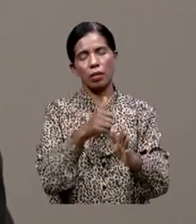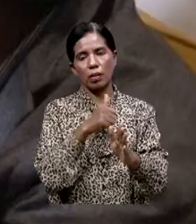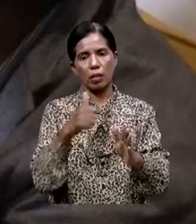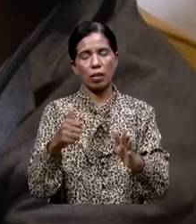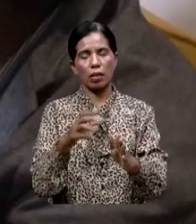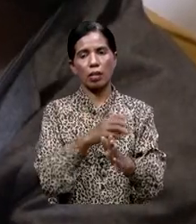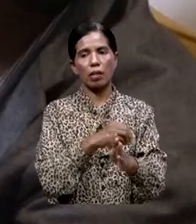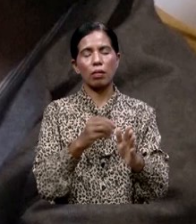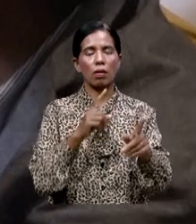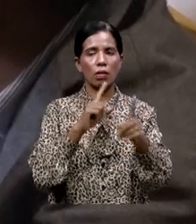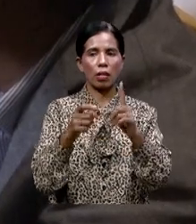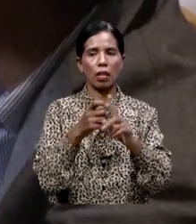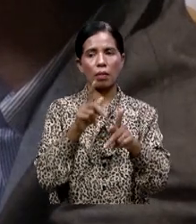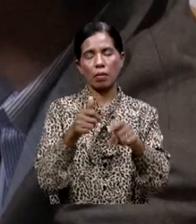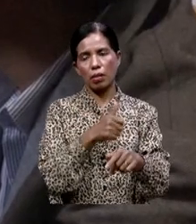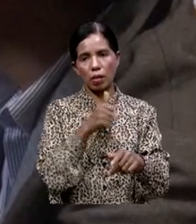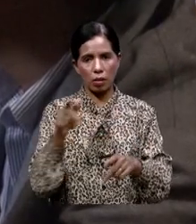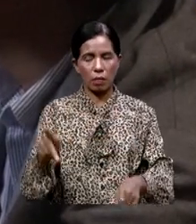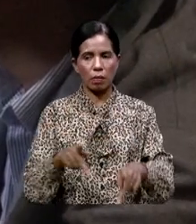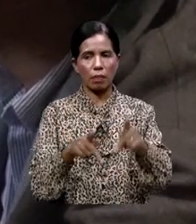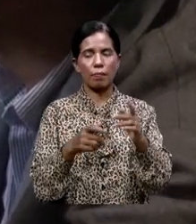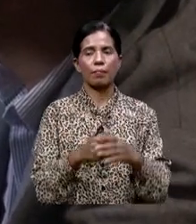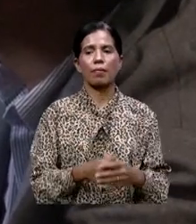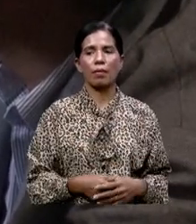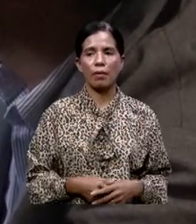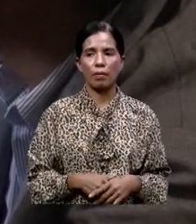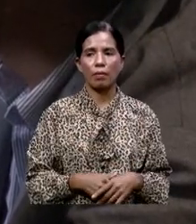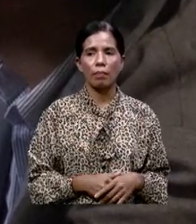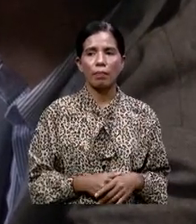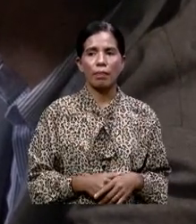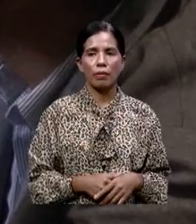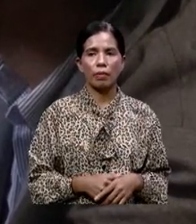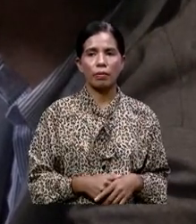mos interpretação ema balung ia publiko. Agustino da Costa, David Gonçalves, GMN.